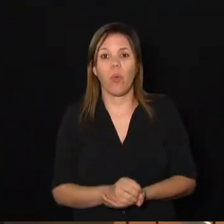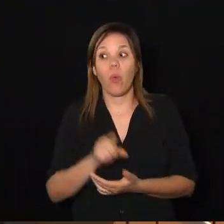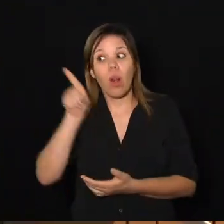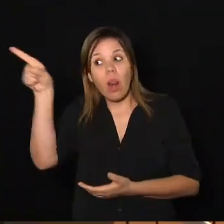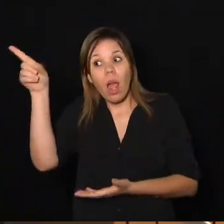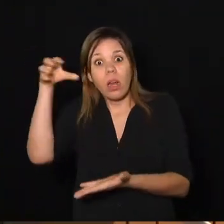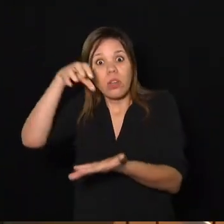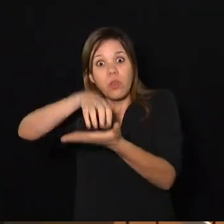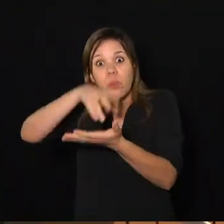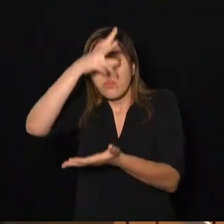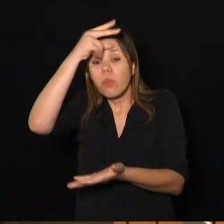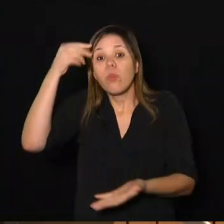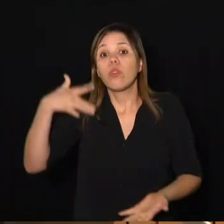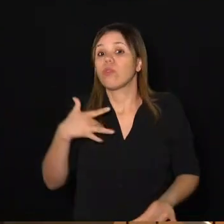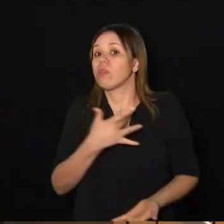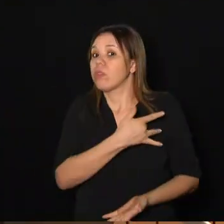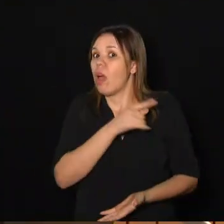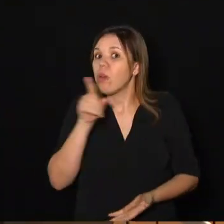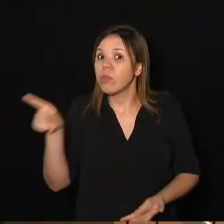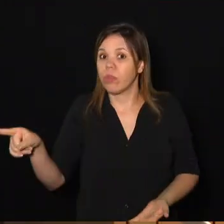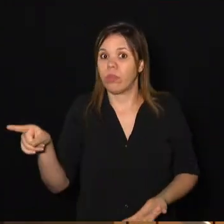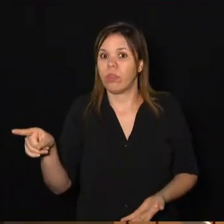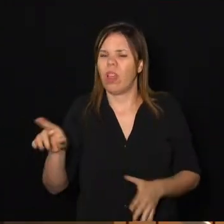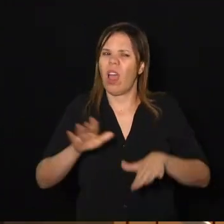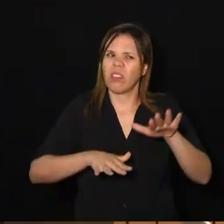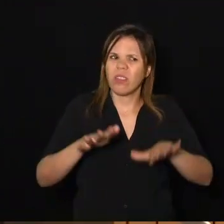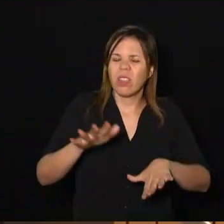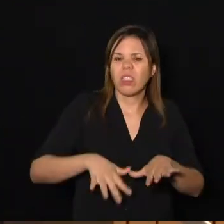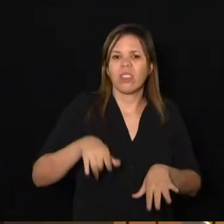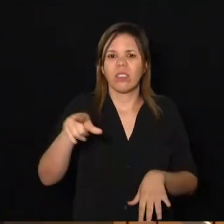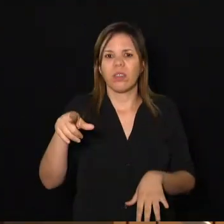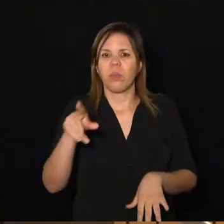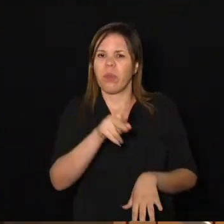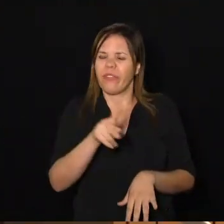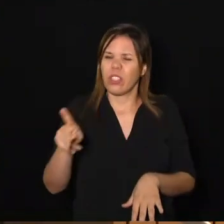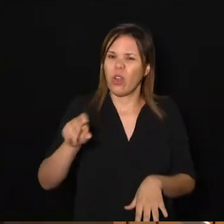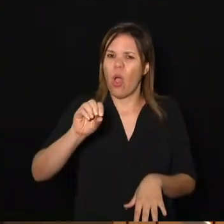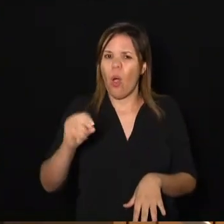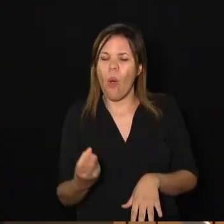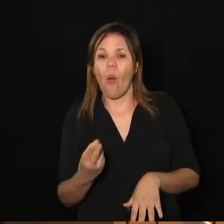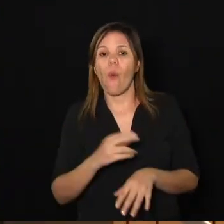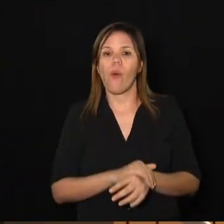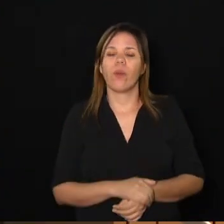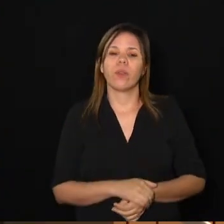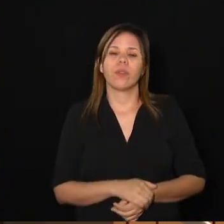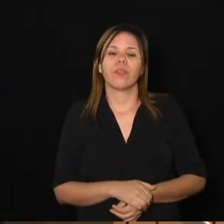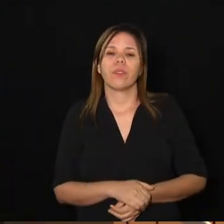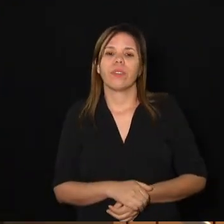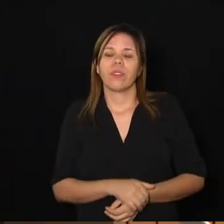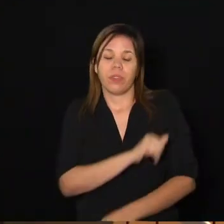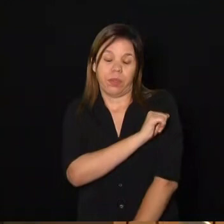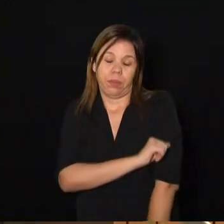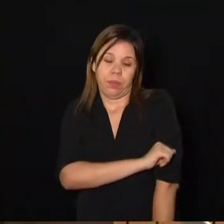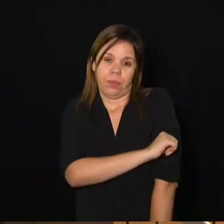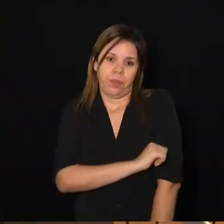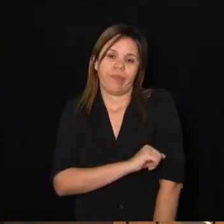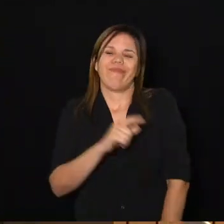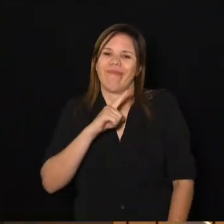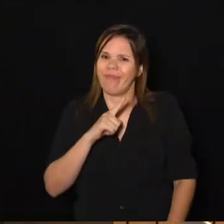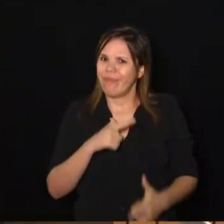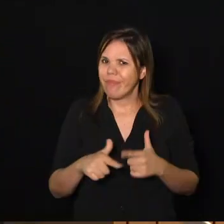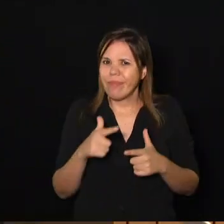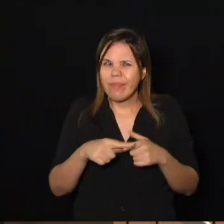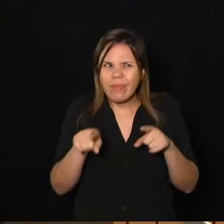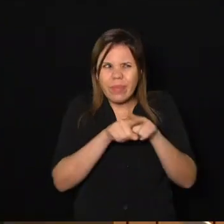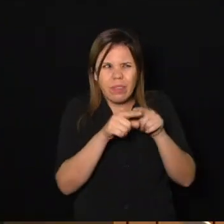normalmente esses profissionais professores ou os os enfermeiros tem problema de